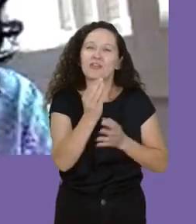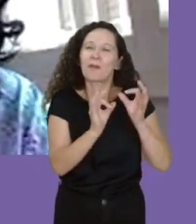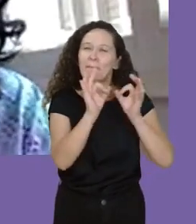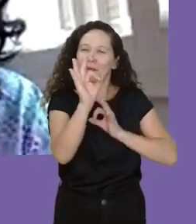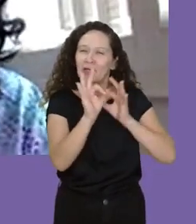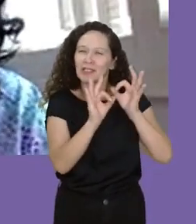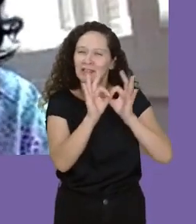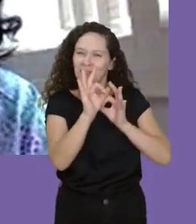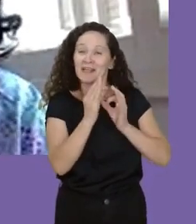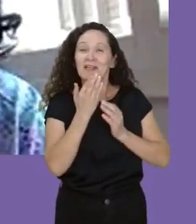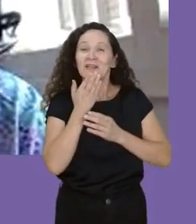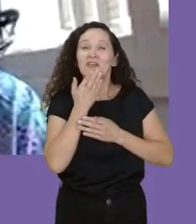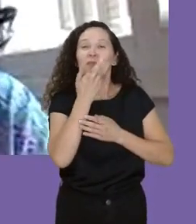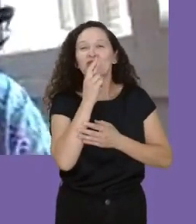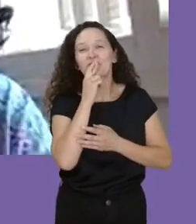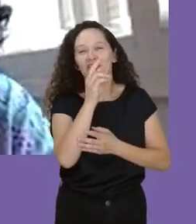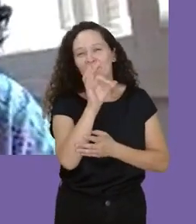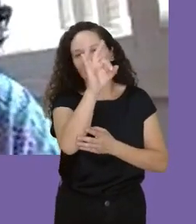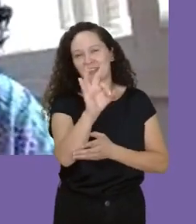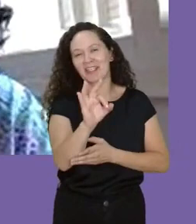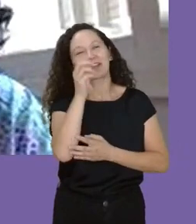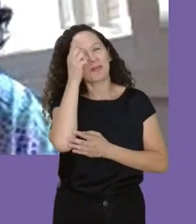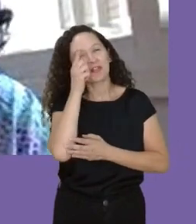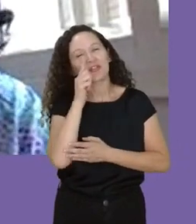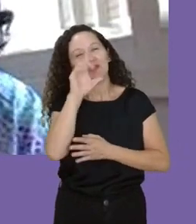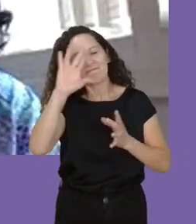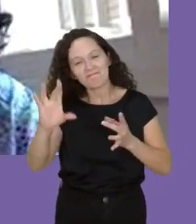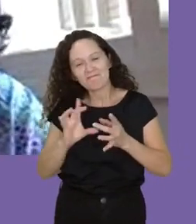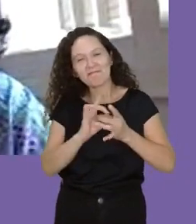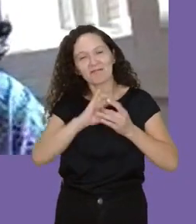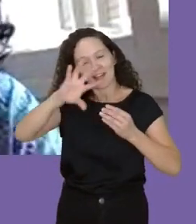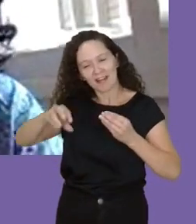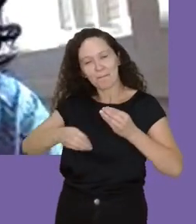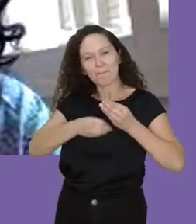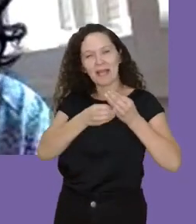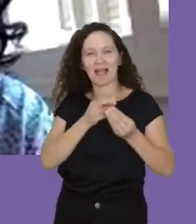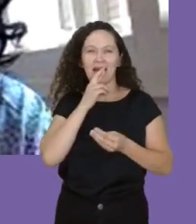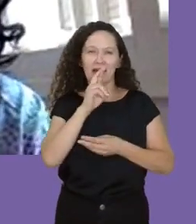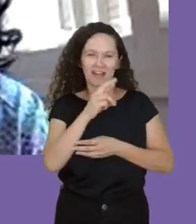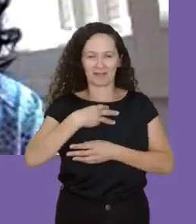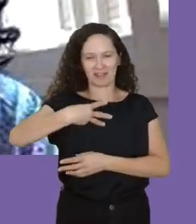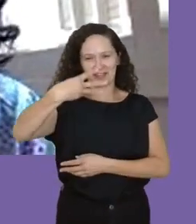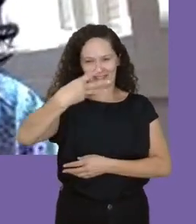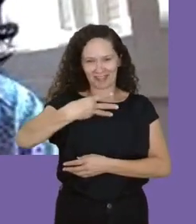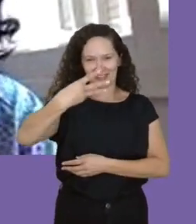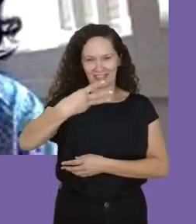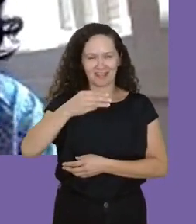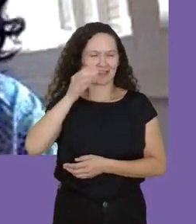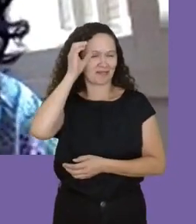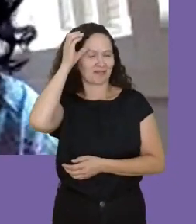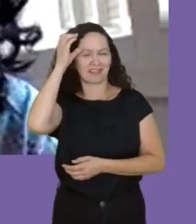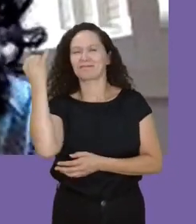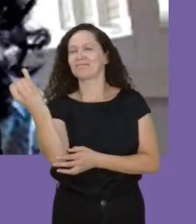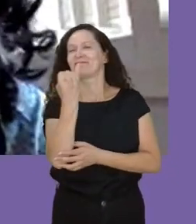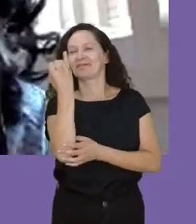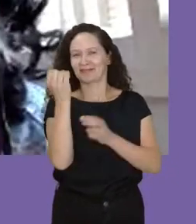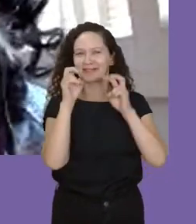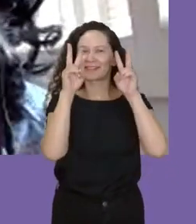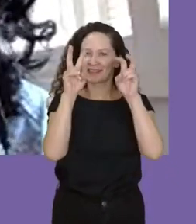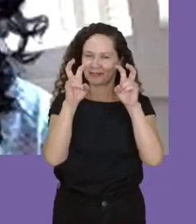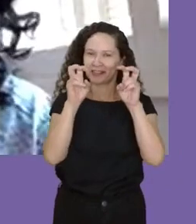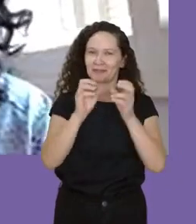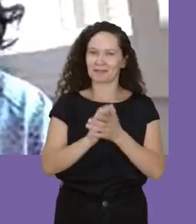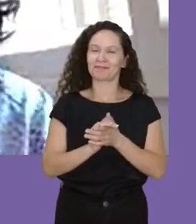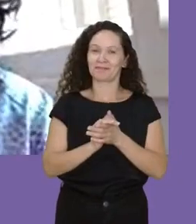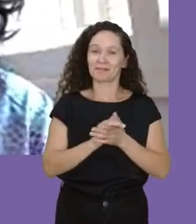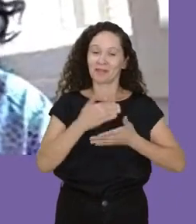pouquinho, mas independente disso, mas só para a gente conseguir se completar, que vocês três têm muito conhecimento sobre esse assunto,